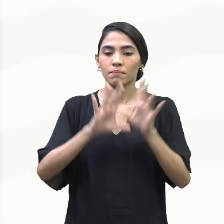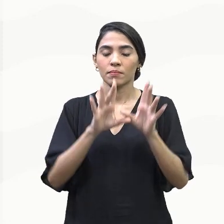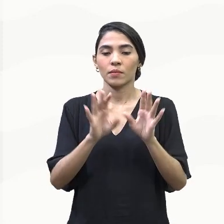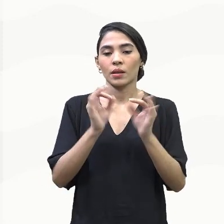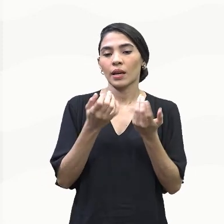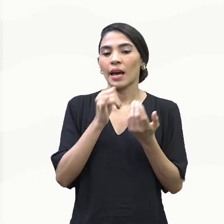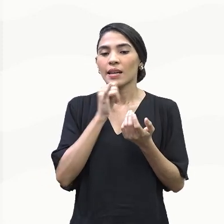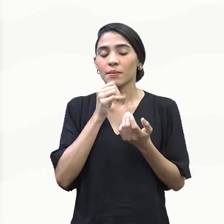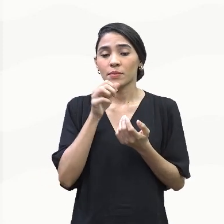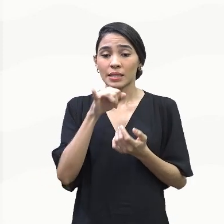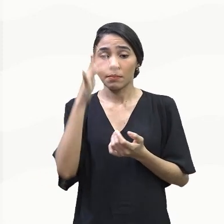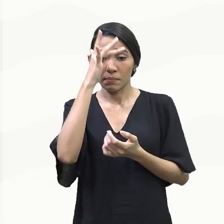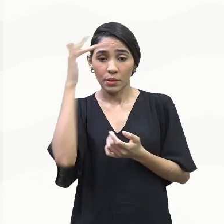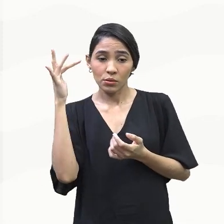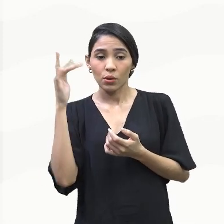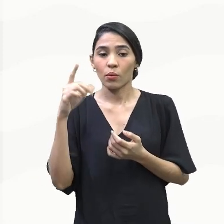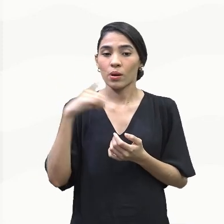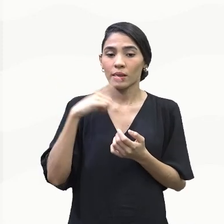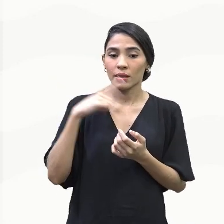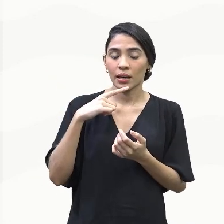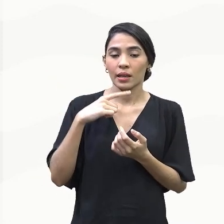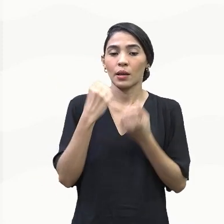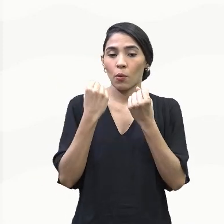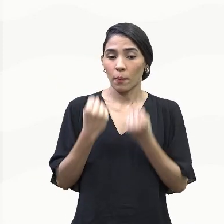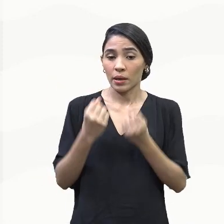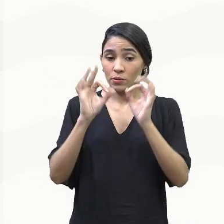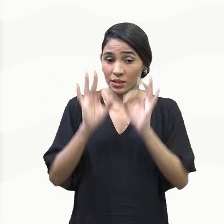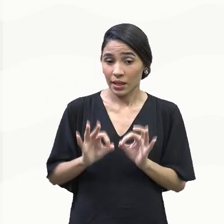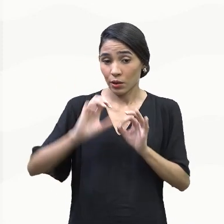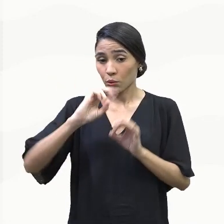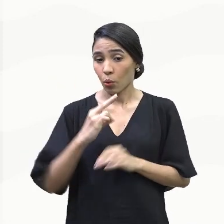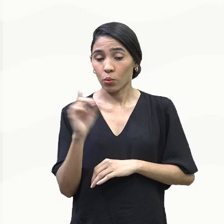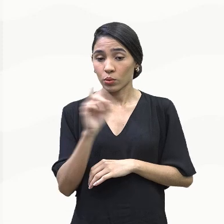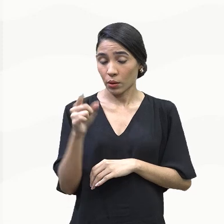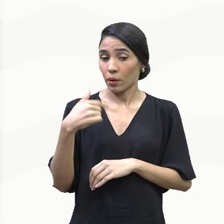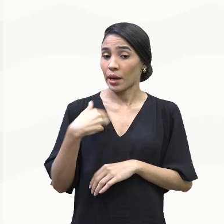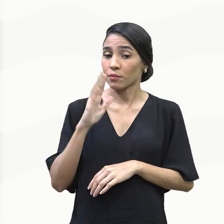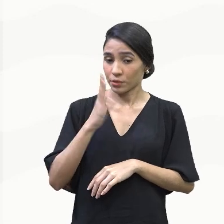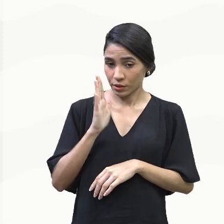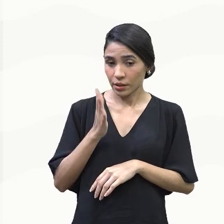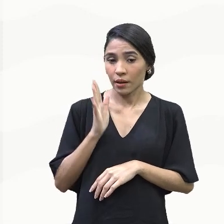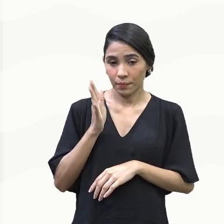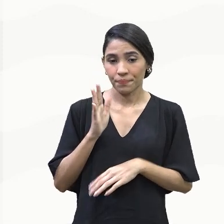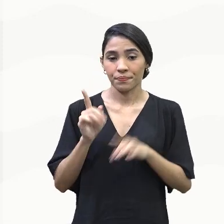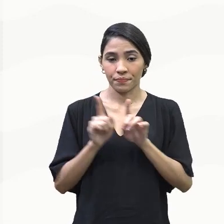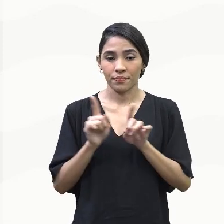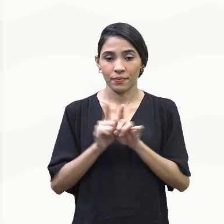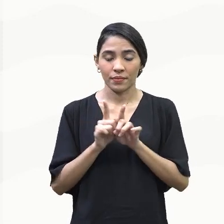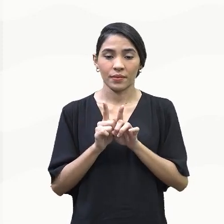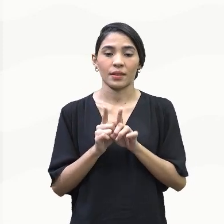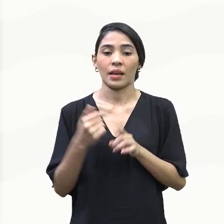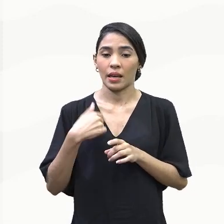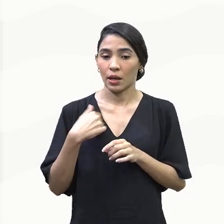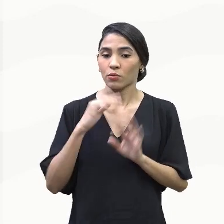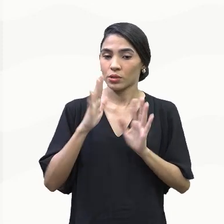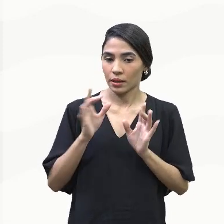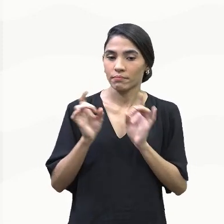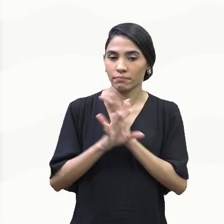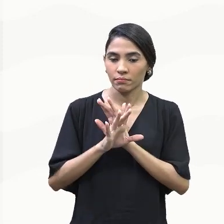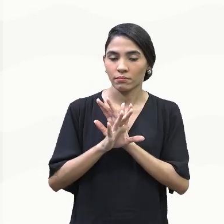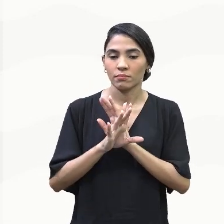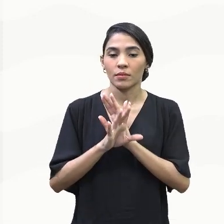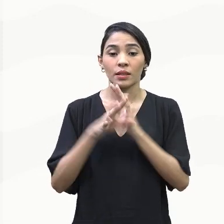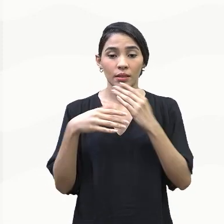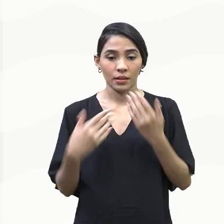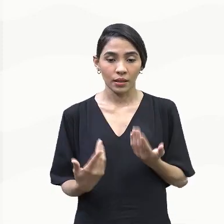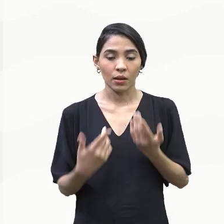medir se alguém está ou não com o peso ideal. Eu já medi o meu, certo? Eu medi o meu. Então